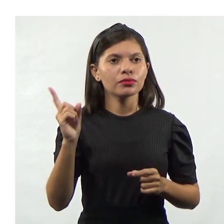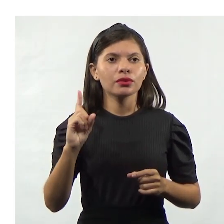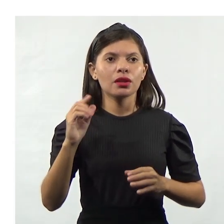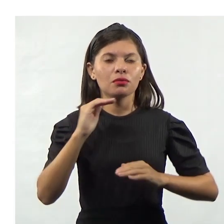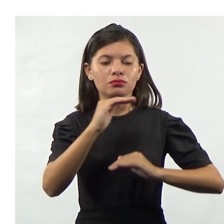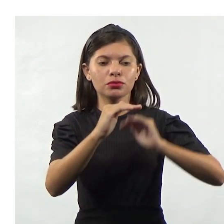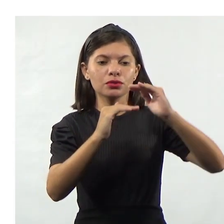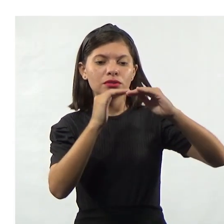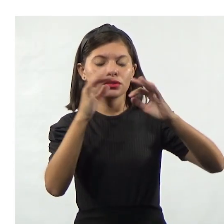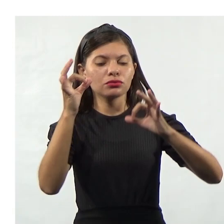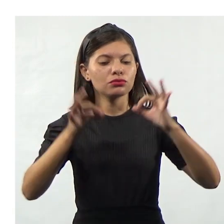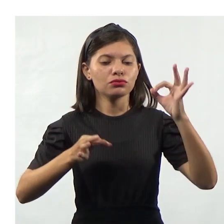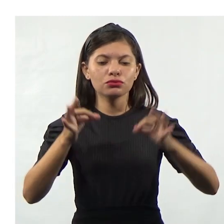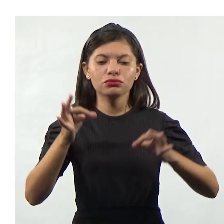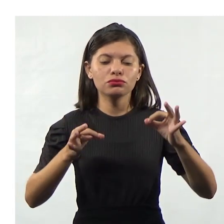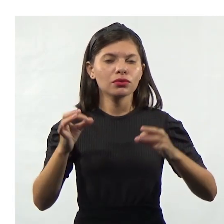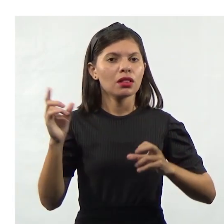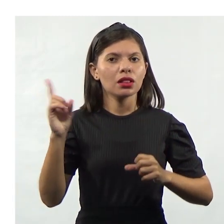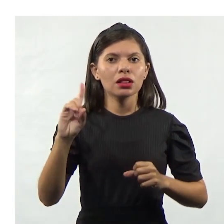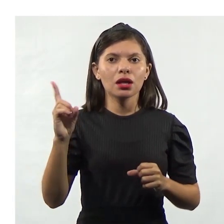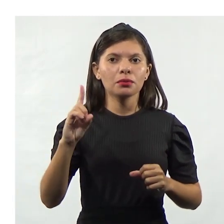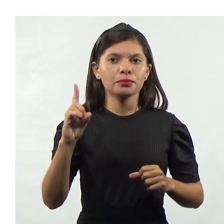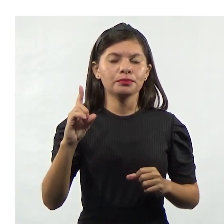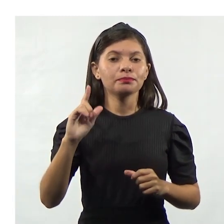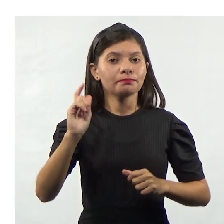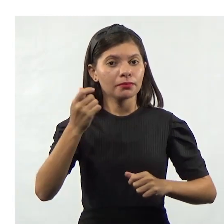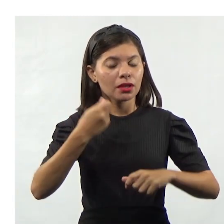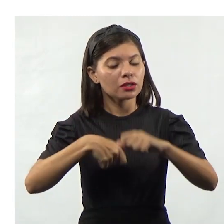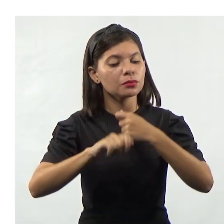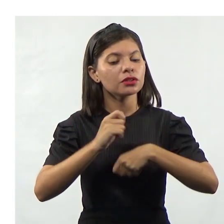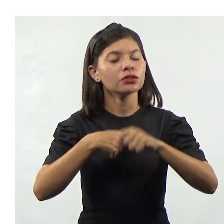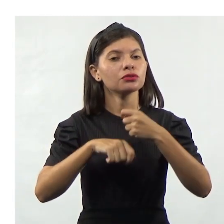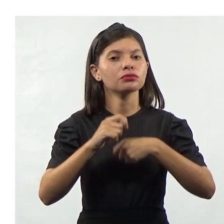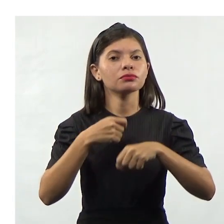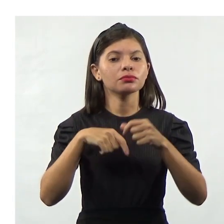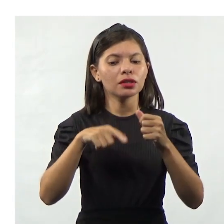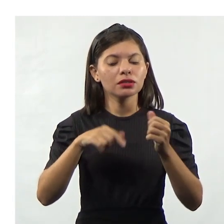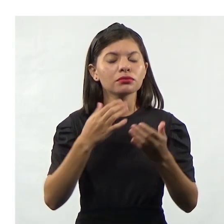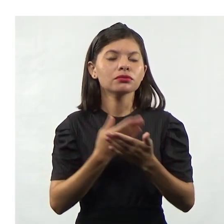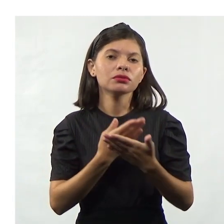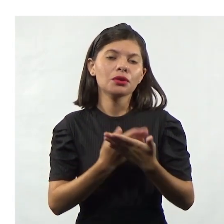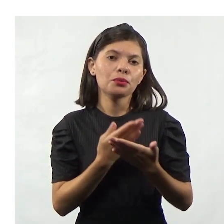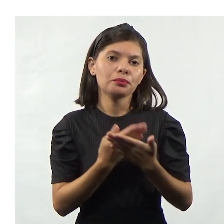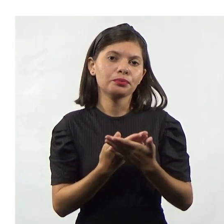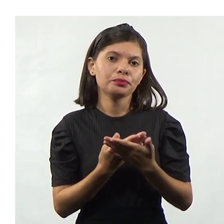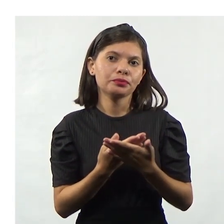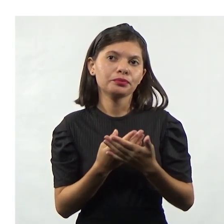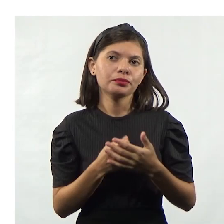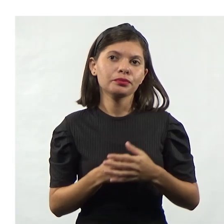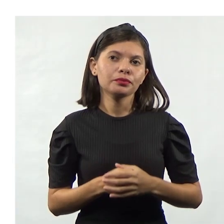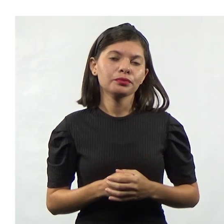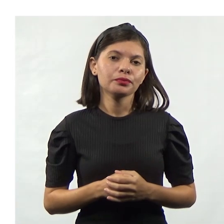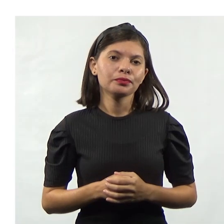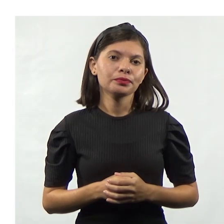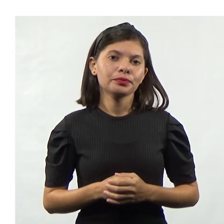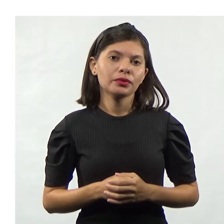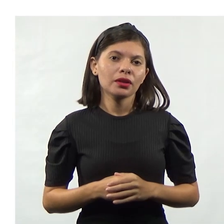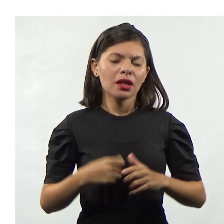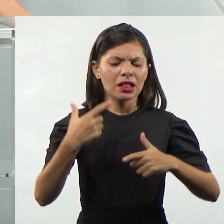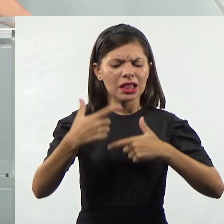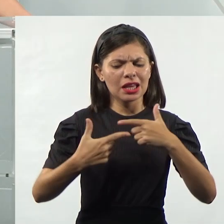ver com aquele processo do fórum e tal. A gente está aqui no âmbito do processo administrativo, tá? E,